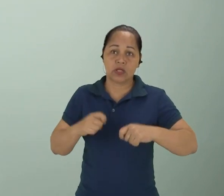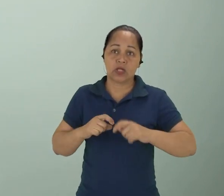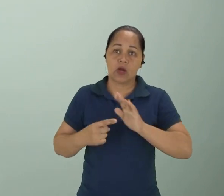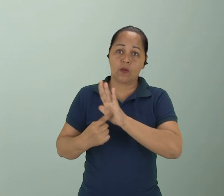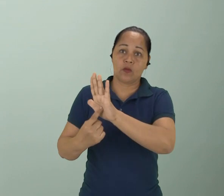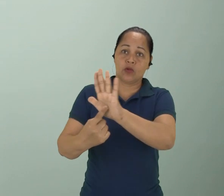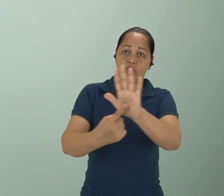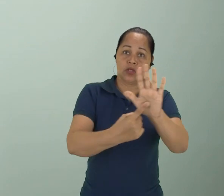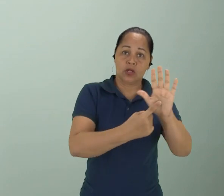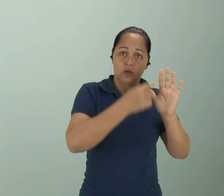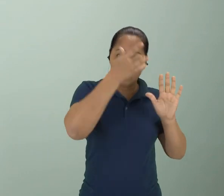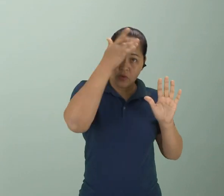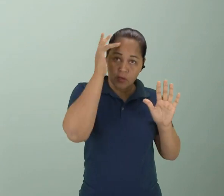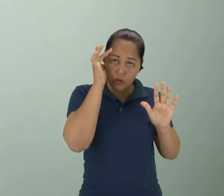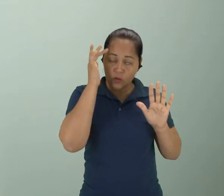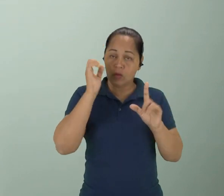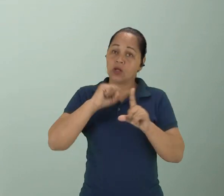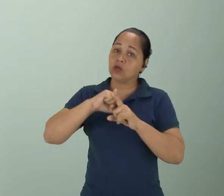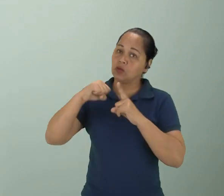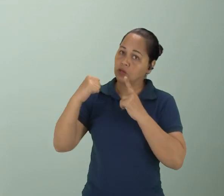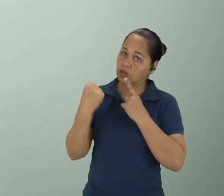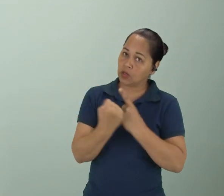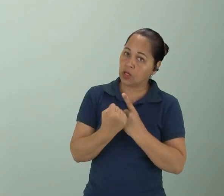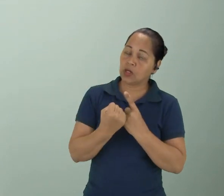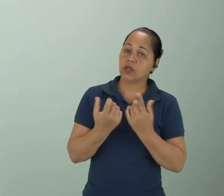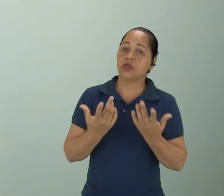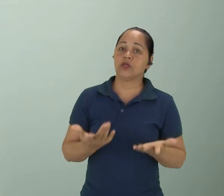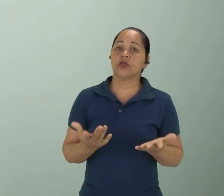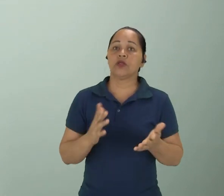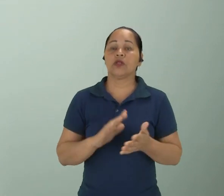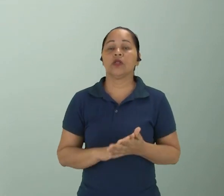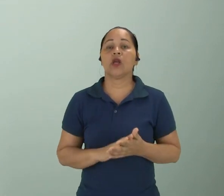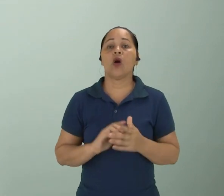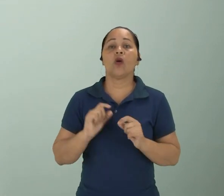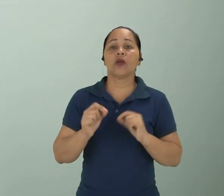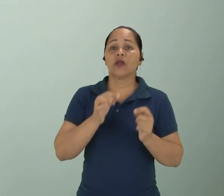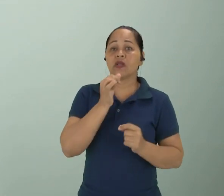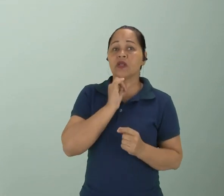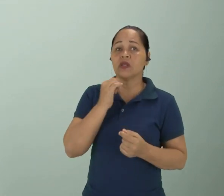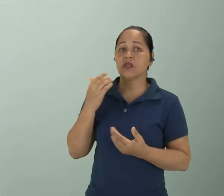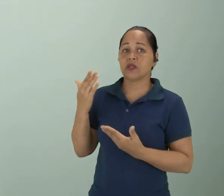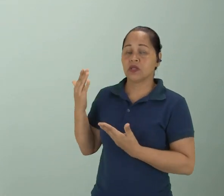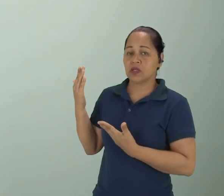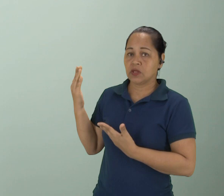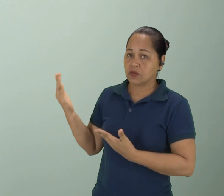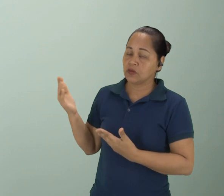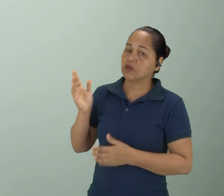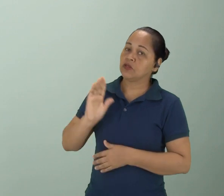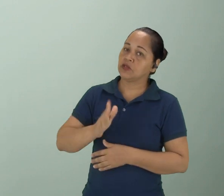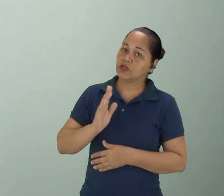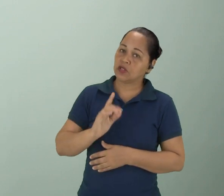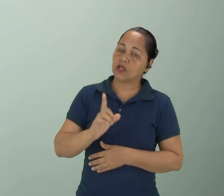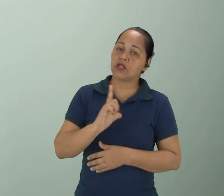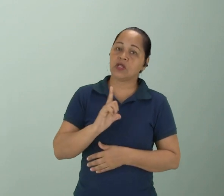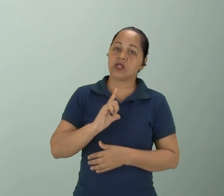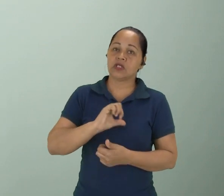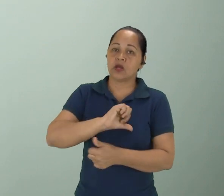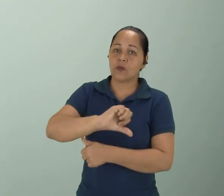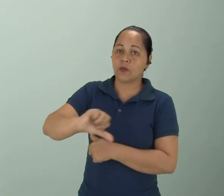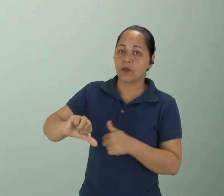respaldo da algum troca para a sociedade então eu trouxe esse exemplo porque ele já evidencia essa nova visão